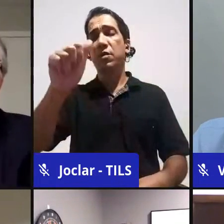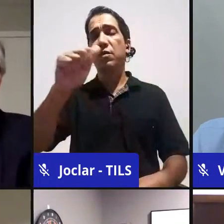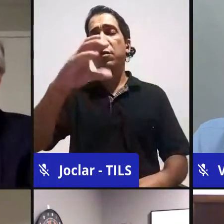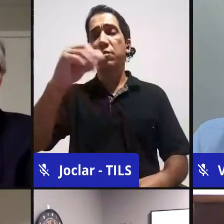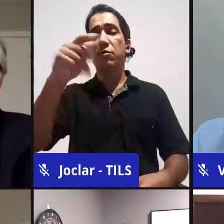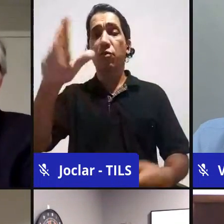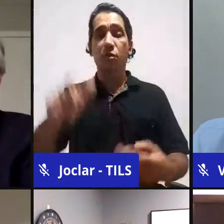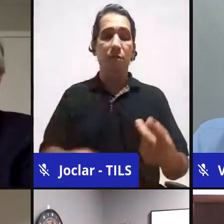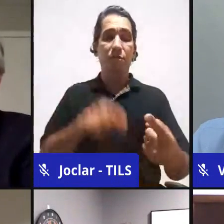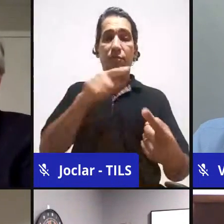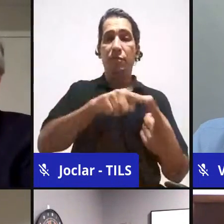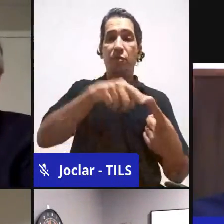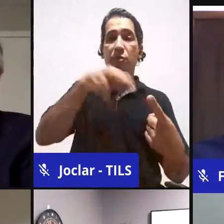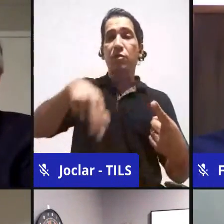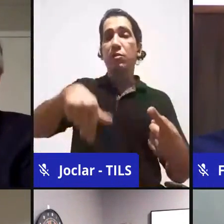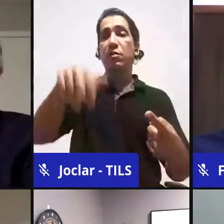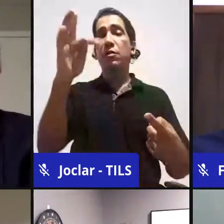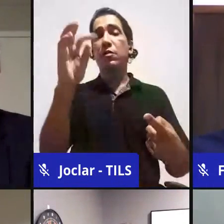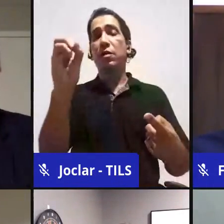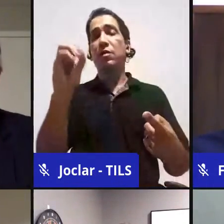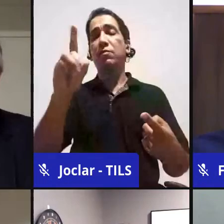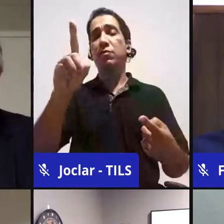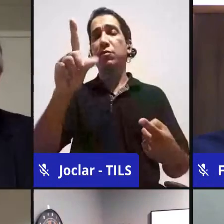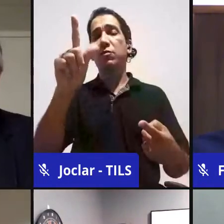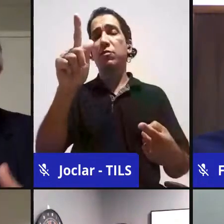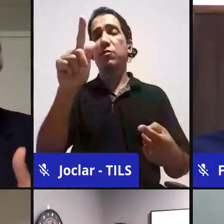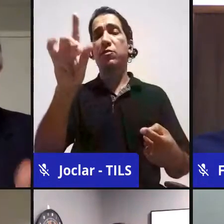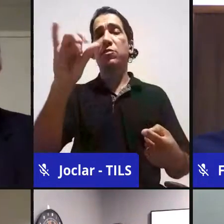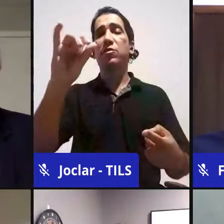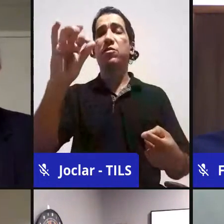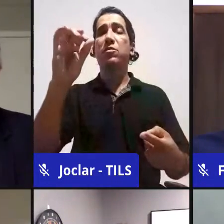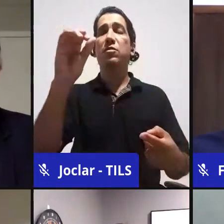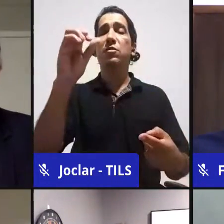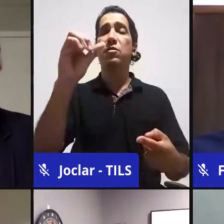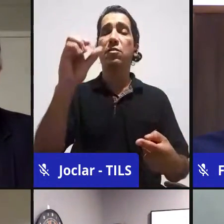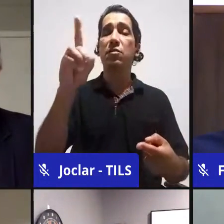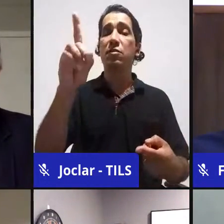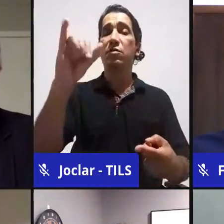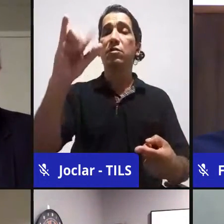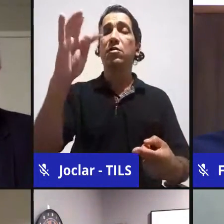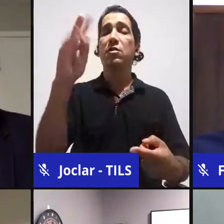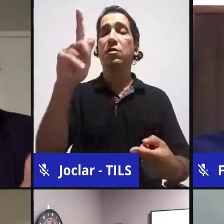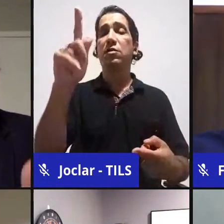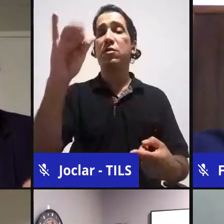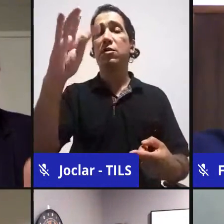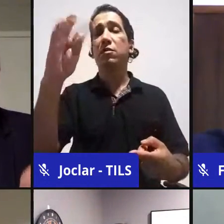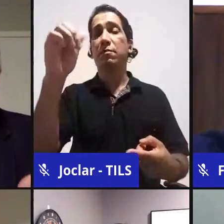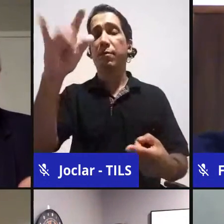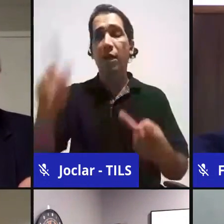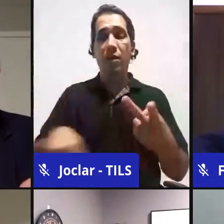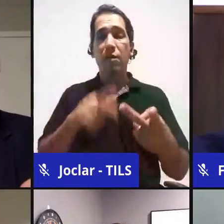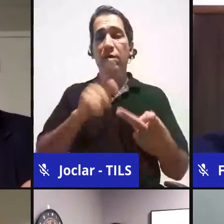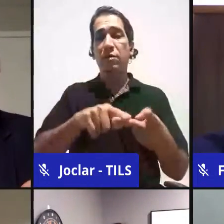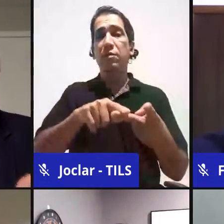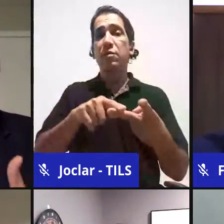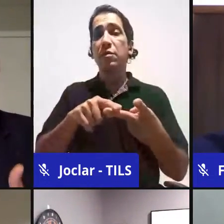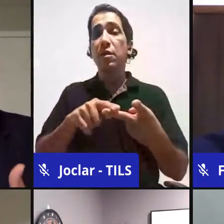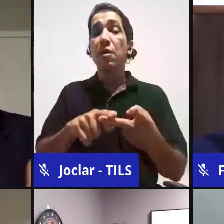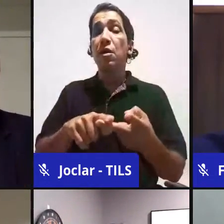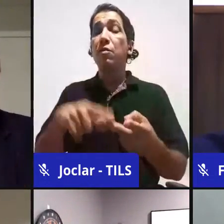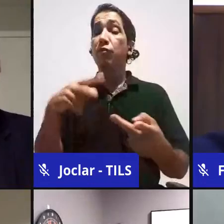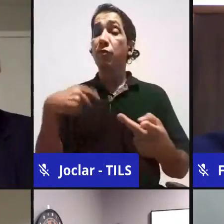temos uma parcela significativa da universidade que são os refratários digitais, aqueles que negam